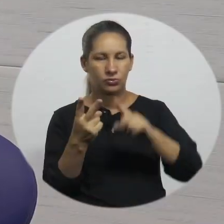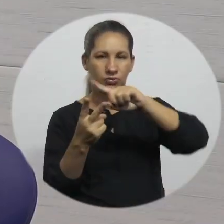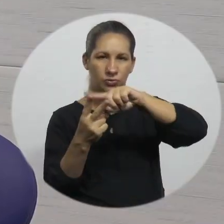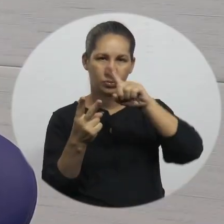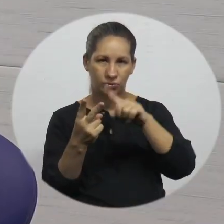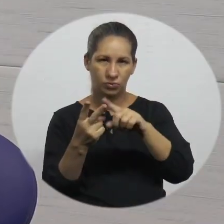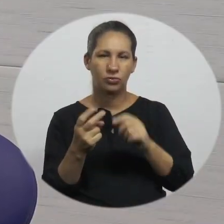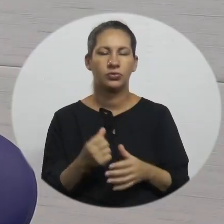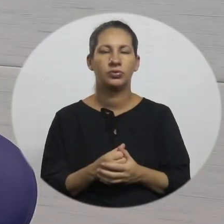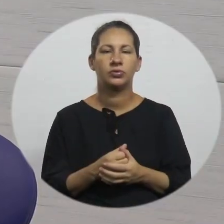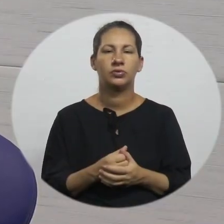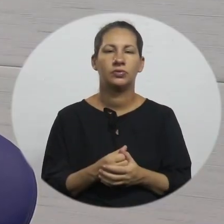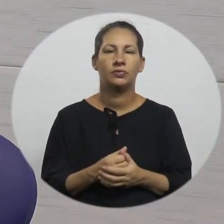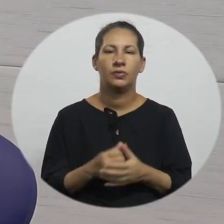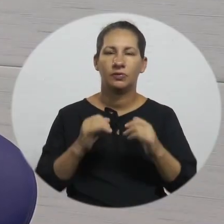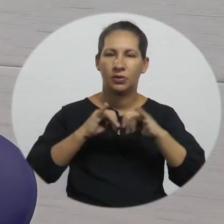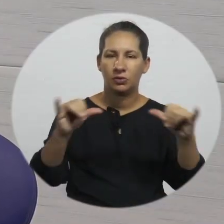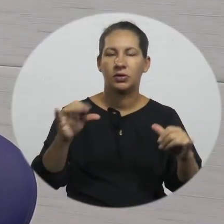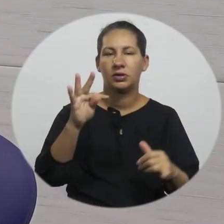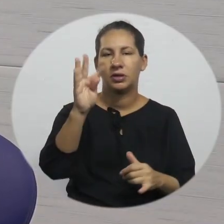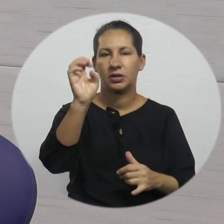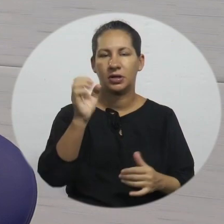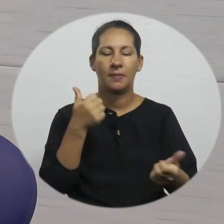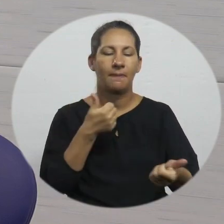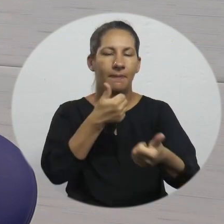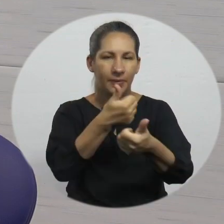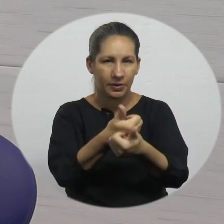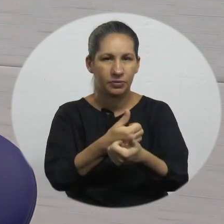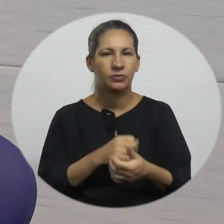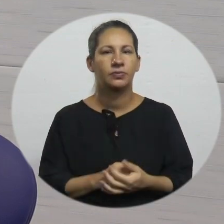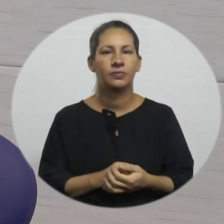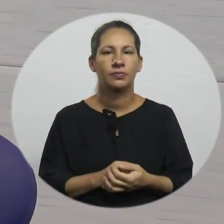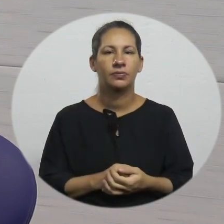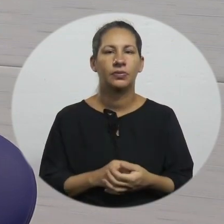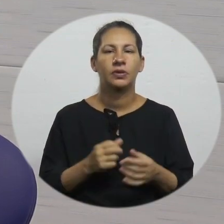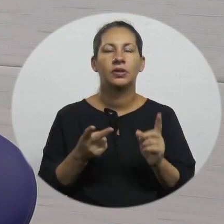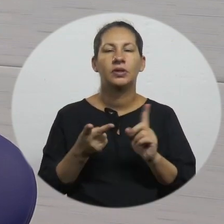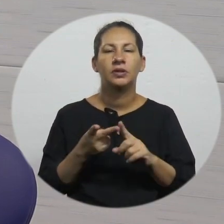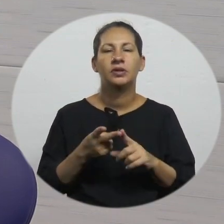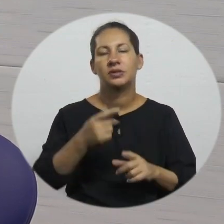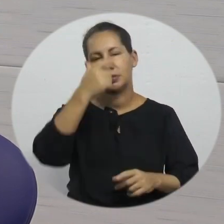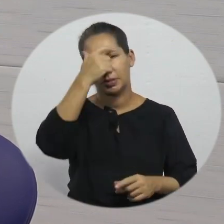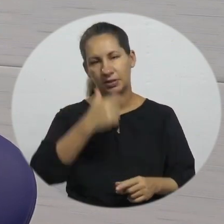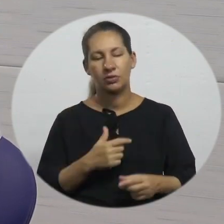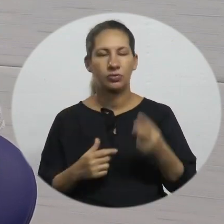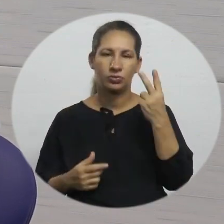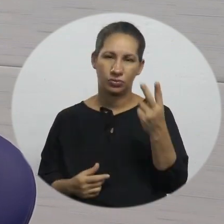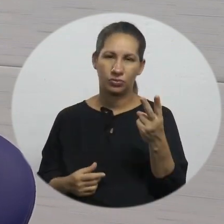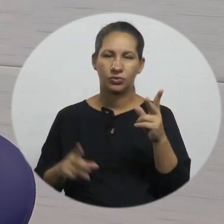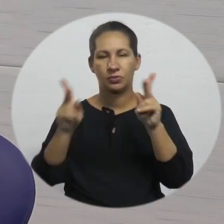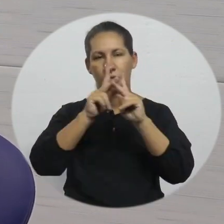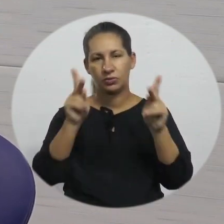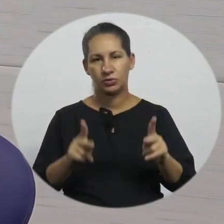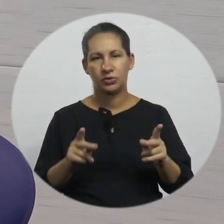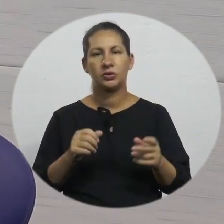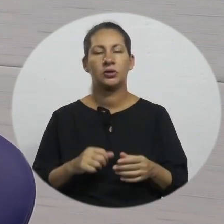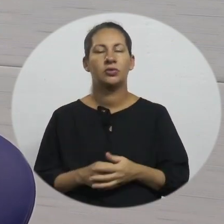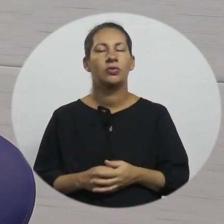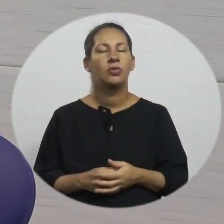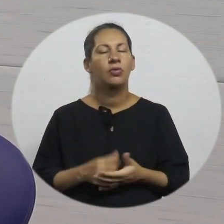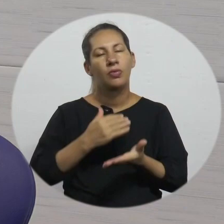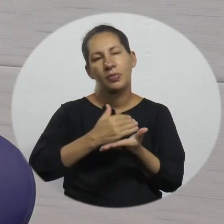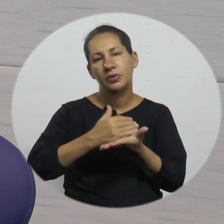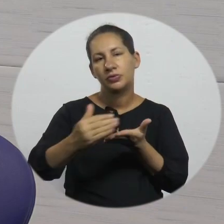dois projetos, né? Como você bem falou, o TRE perto de você e a Torcida Cidadã. Esses projetos eles surgiram